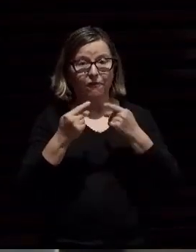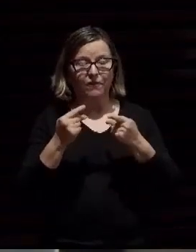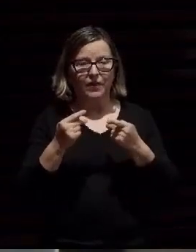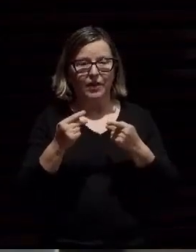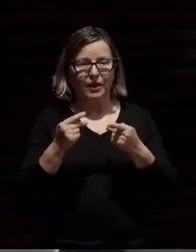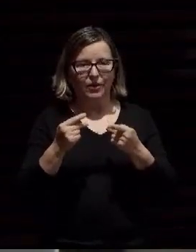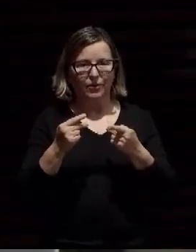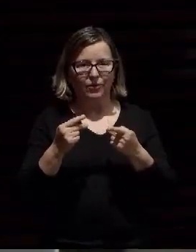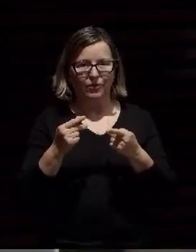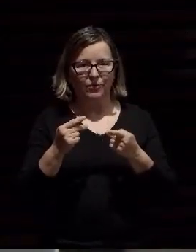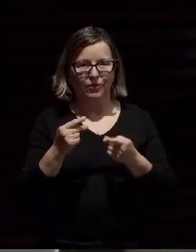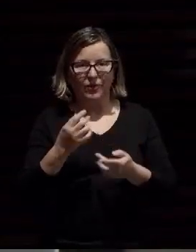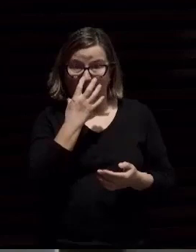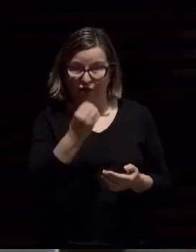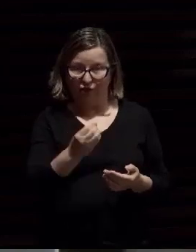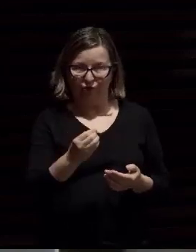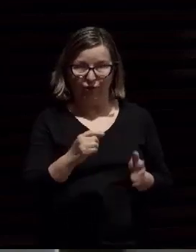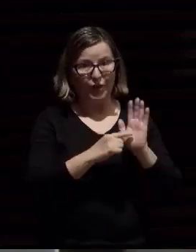um gato,